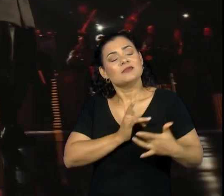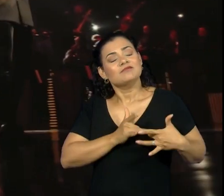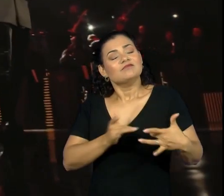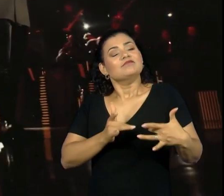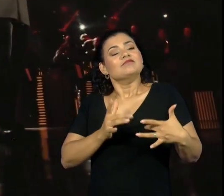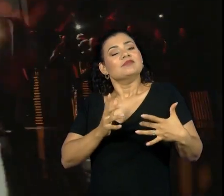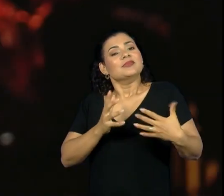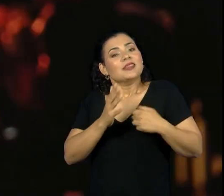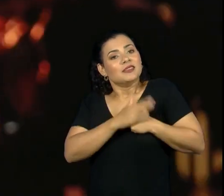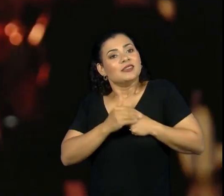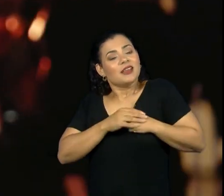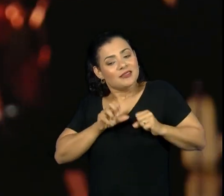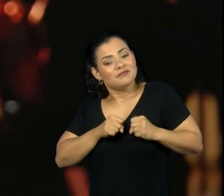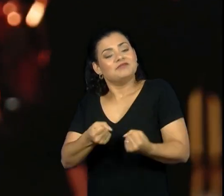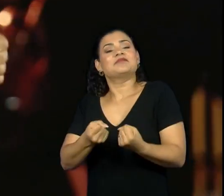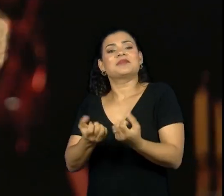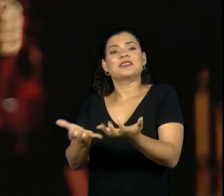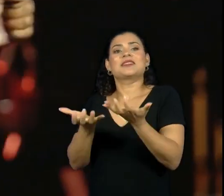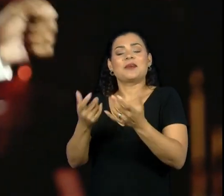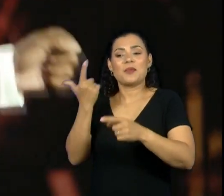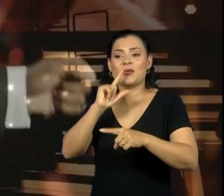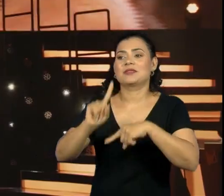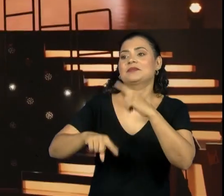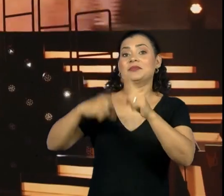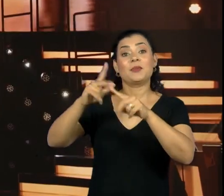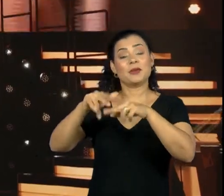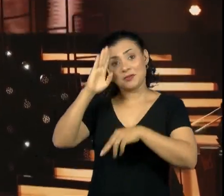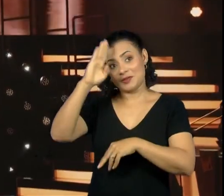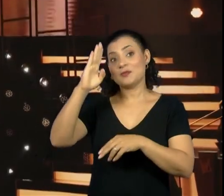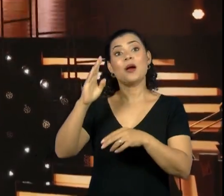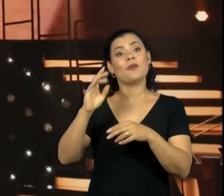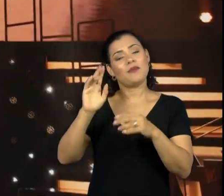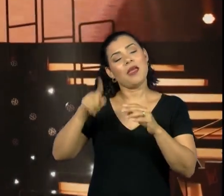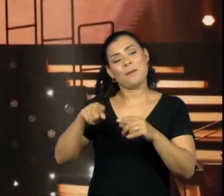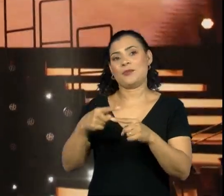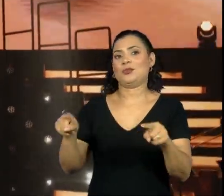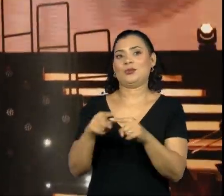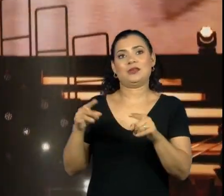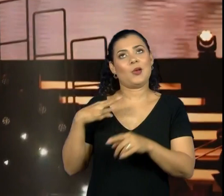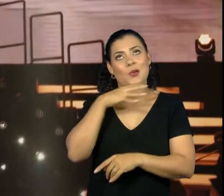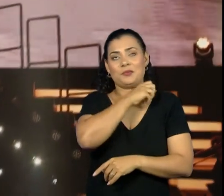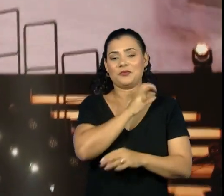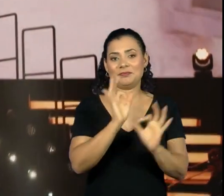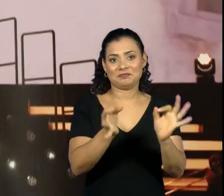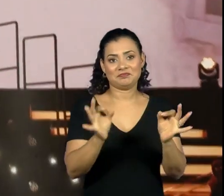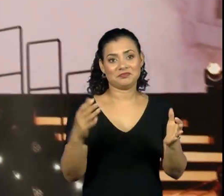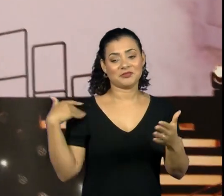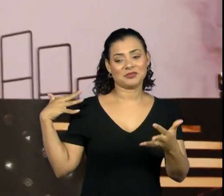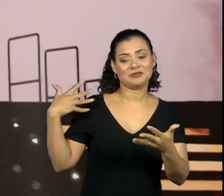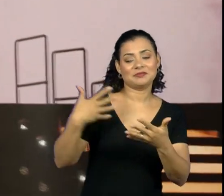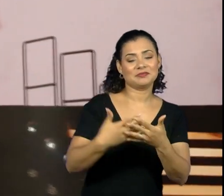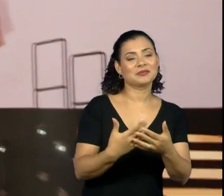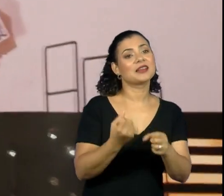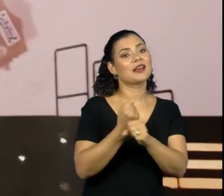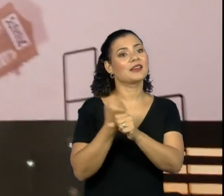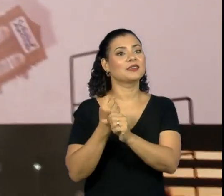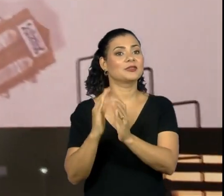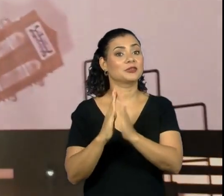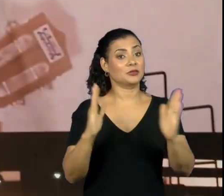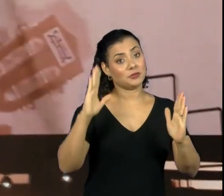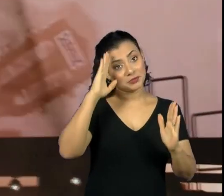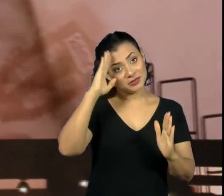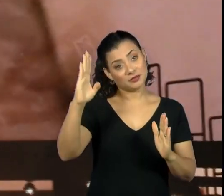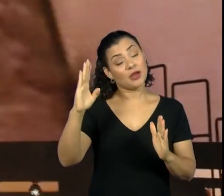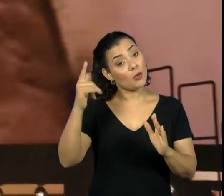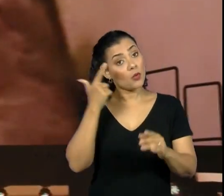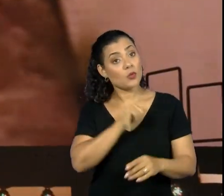para que a coisa flua. Mas meu principal negócio é a música, óbvio. Ao longo desses últimos anos, principalmente,